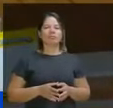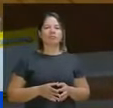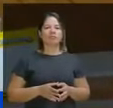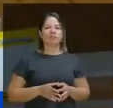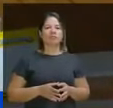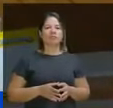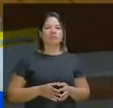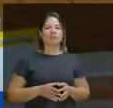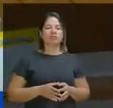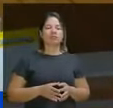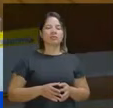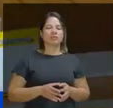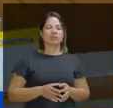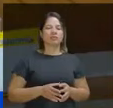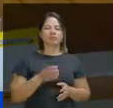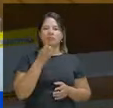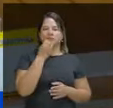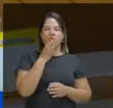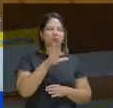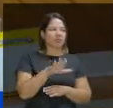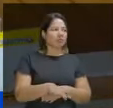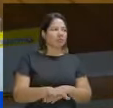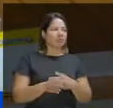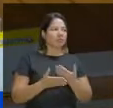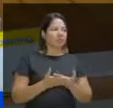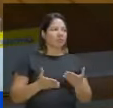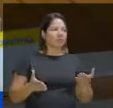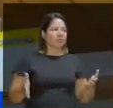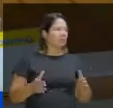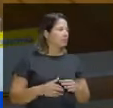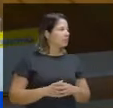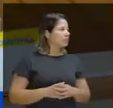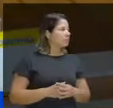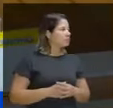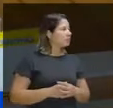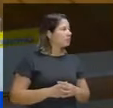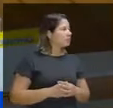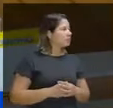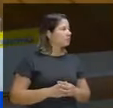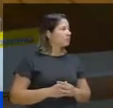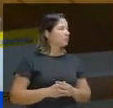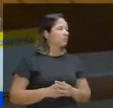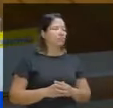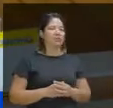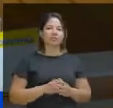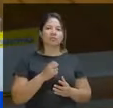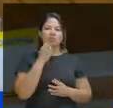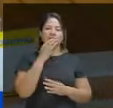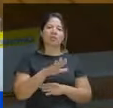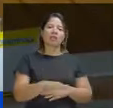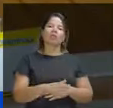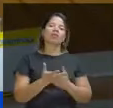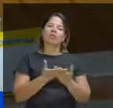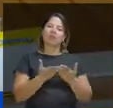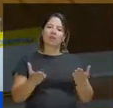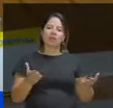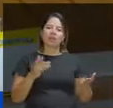colegas que compõem a corte, senhores advogados, advogadas, eventuários, serventuárias, todos que nos